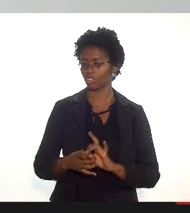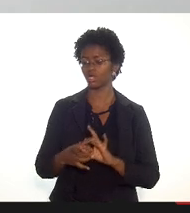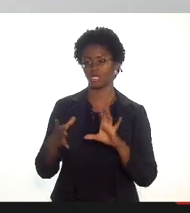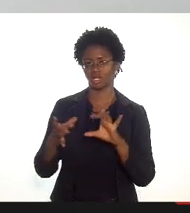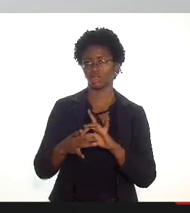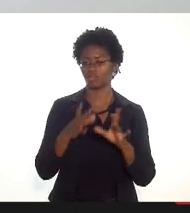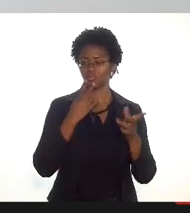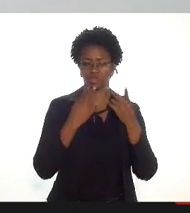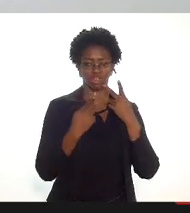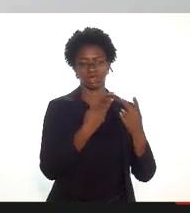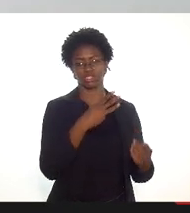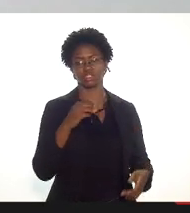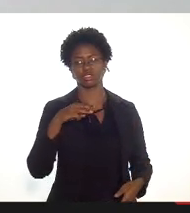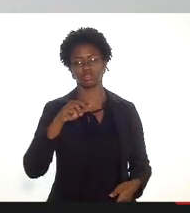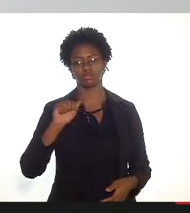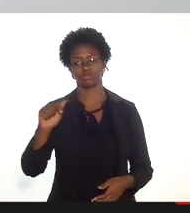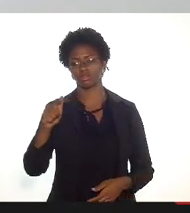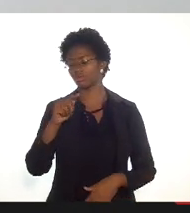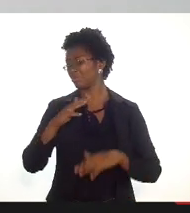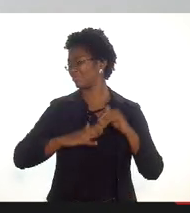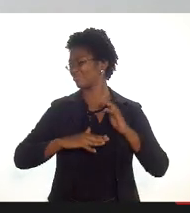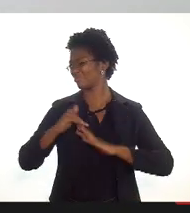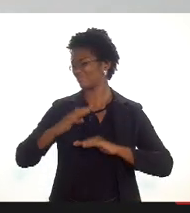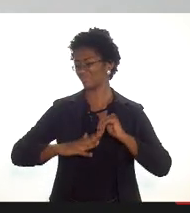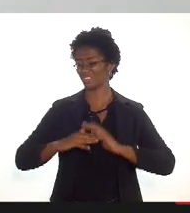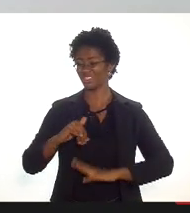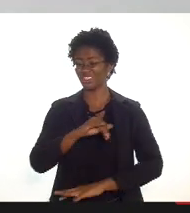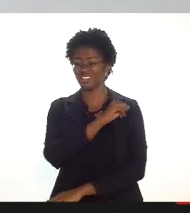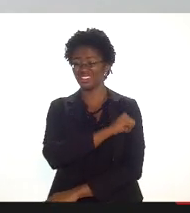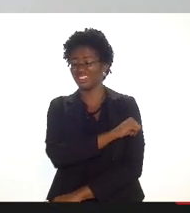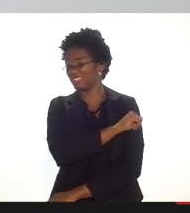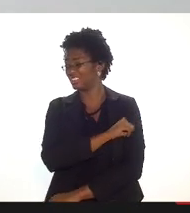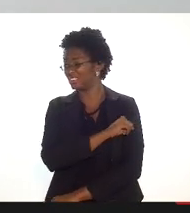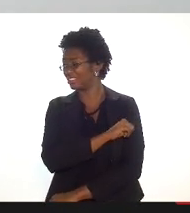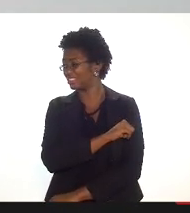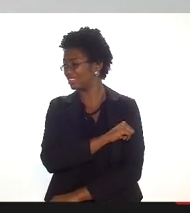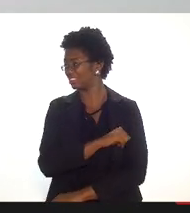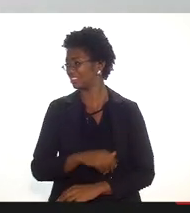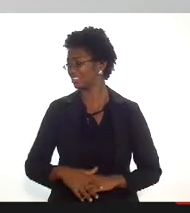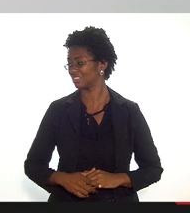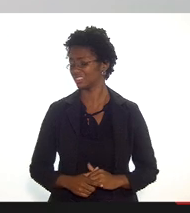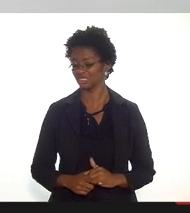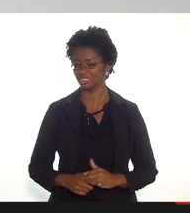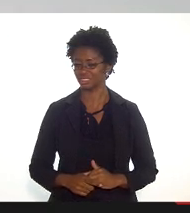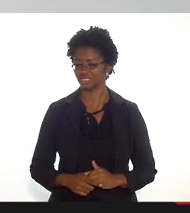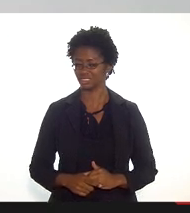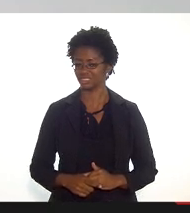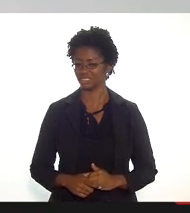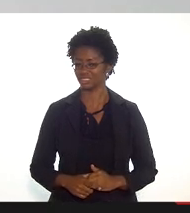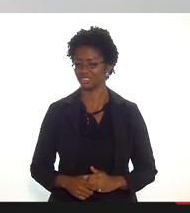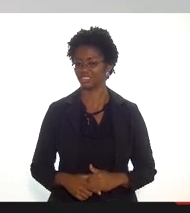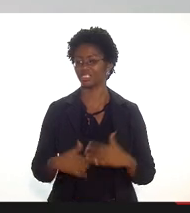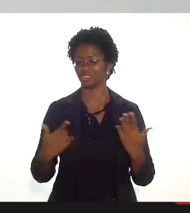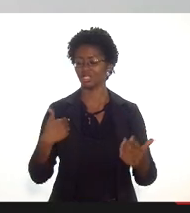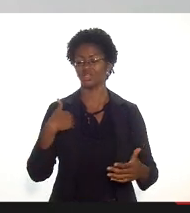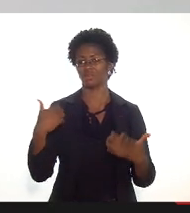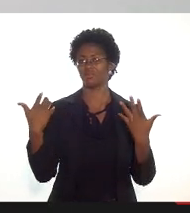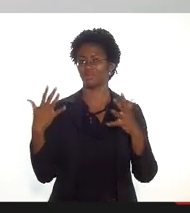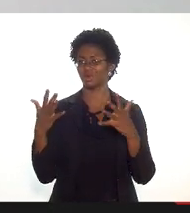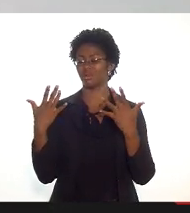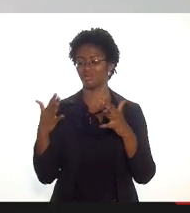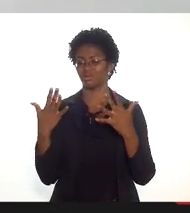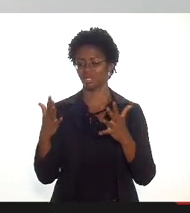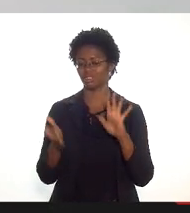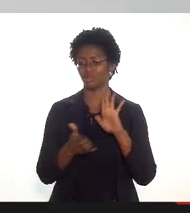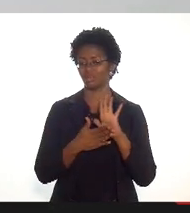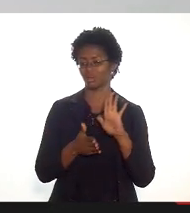nossos 300 mil profissionais de enfermagem guerreiros, tá? Em prol dessa saúde, né? Parabenizo aí a proposição